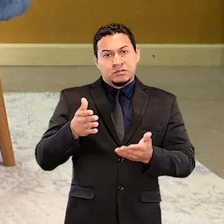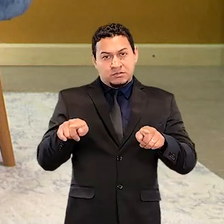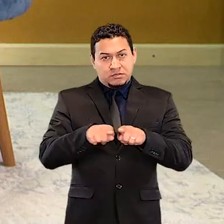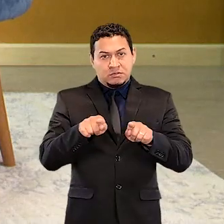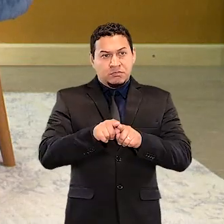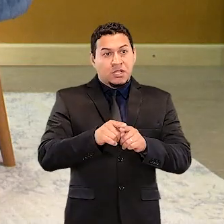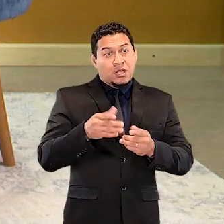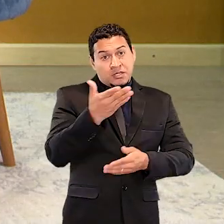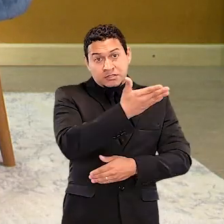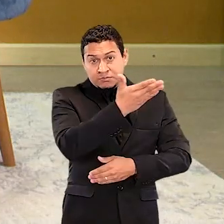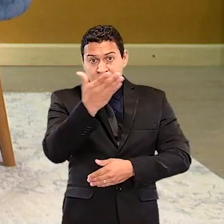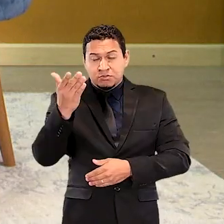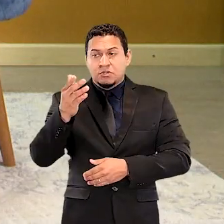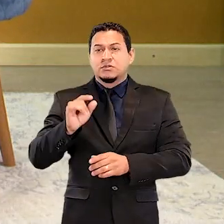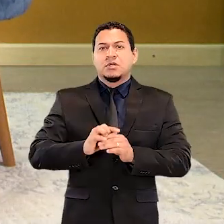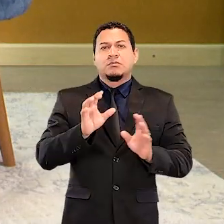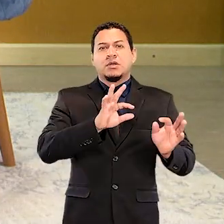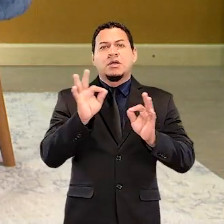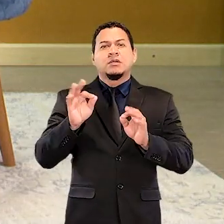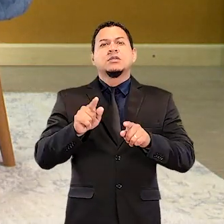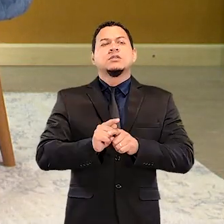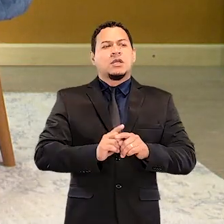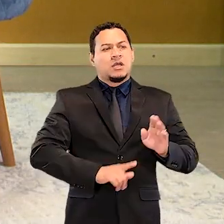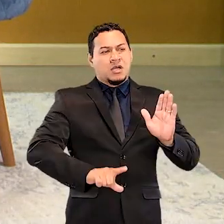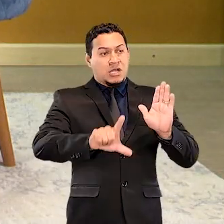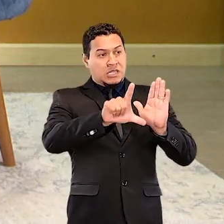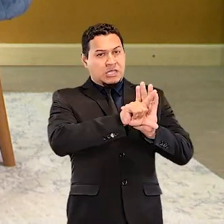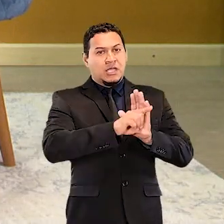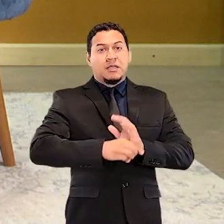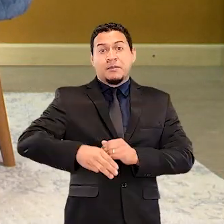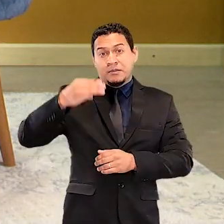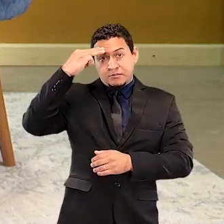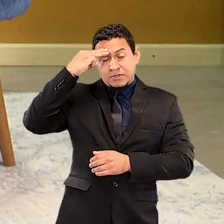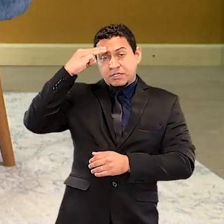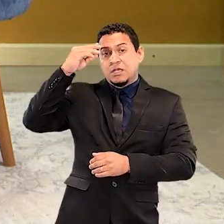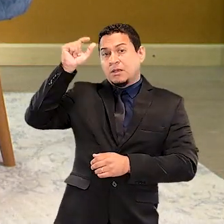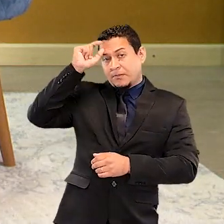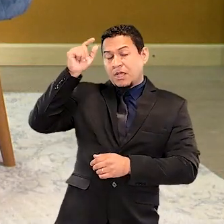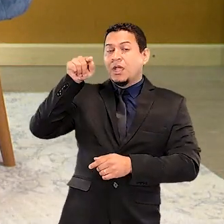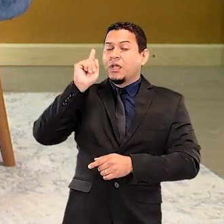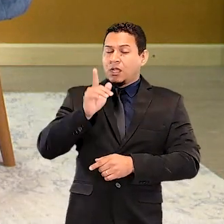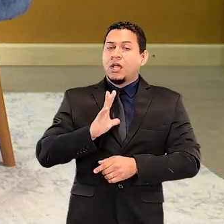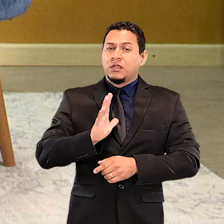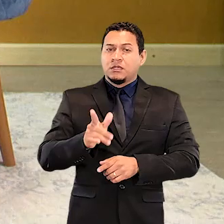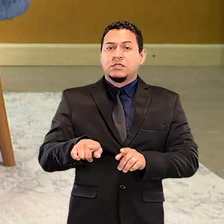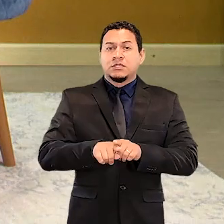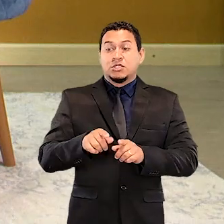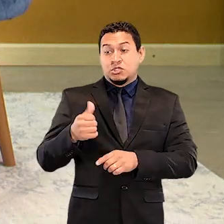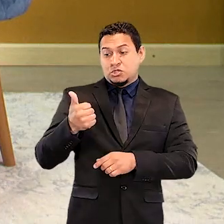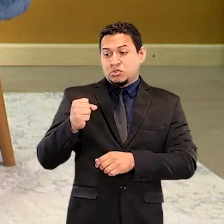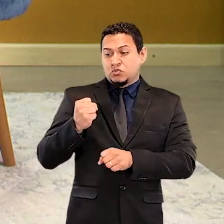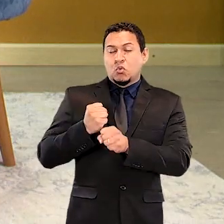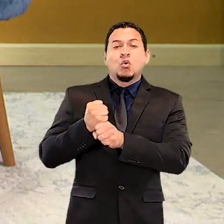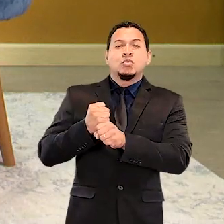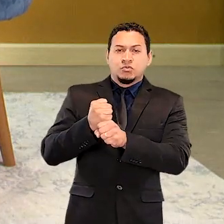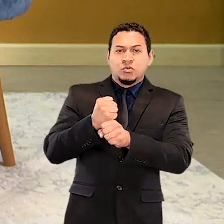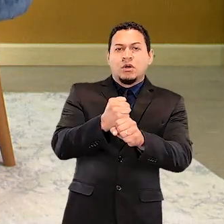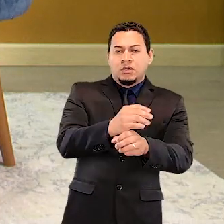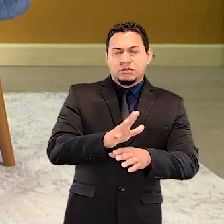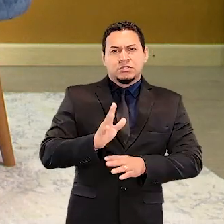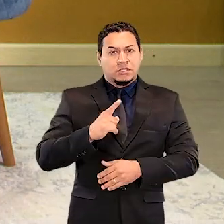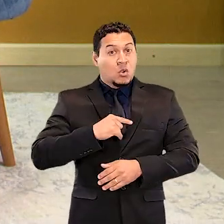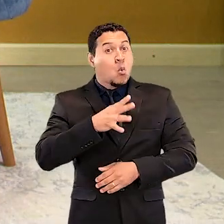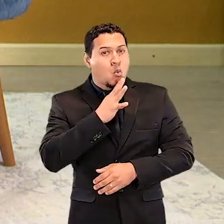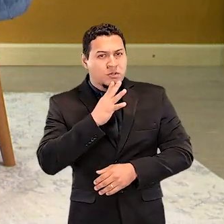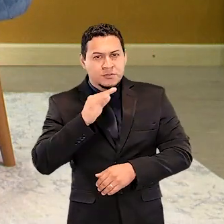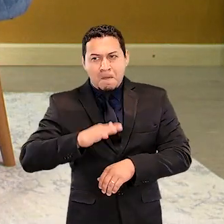acompanhando com certeza já ouviu falar da Lei Maria da Penha, 18 anos, e é essencial que as mulheres conheçam. Há um conhecimento um